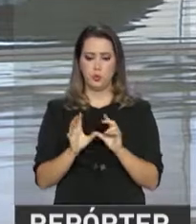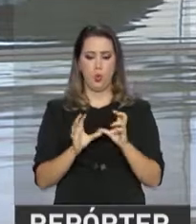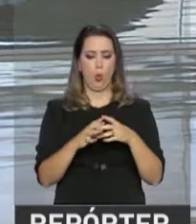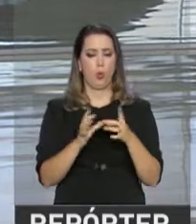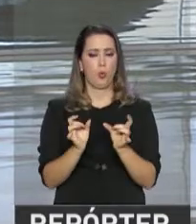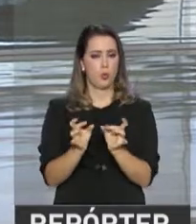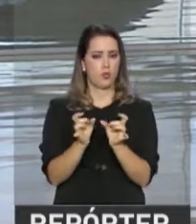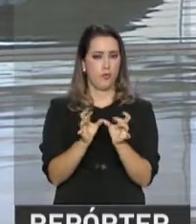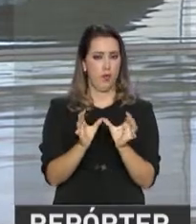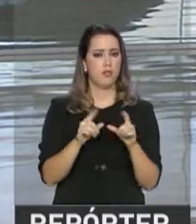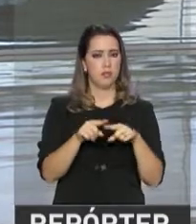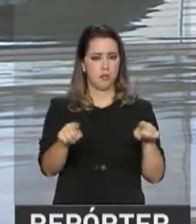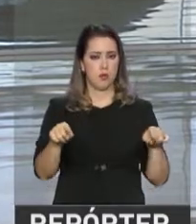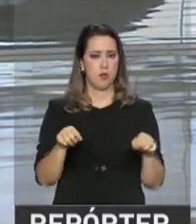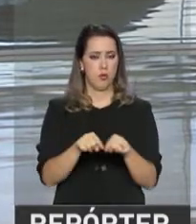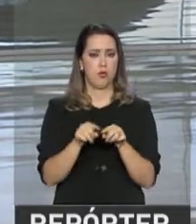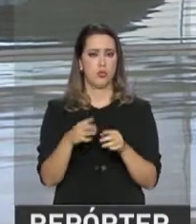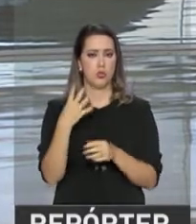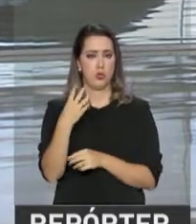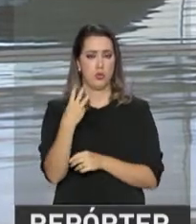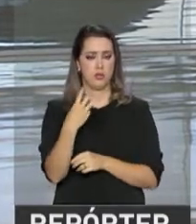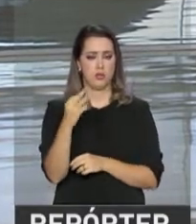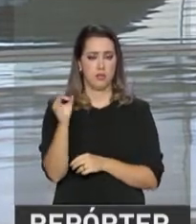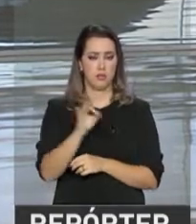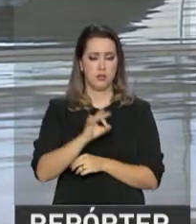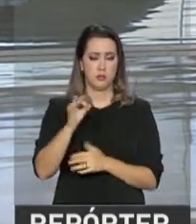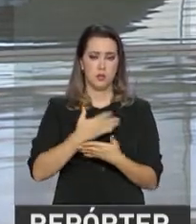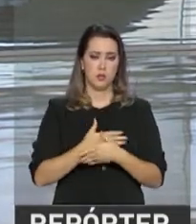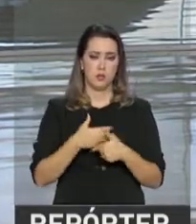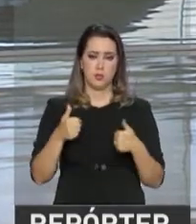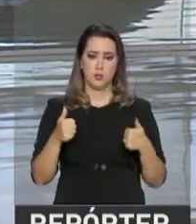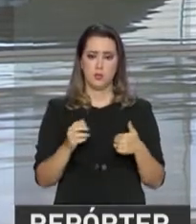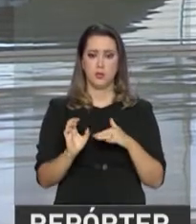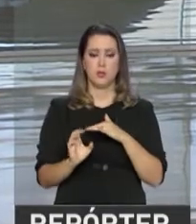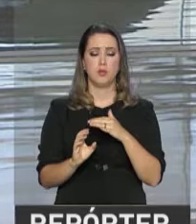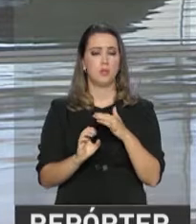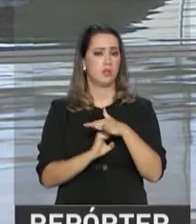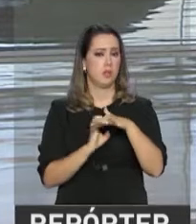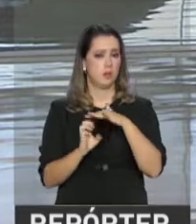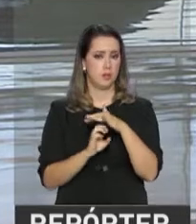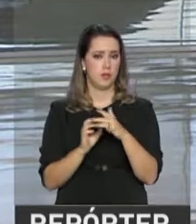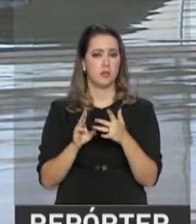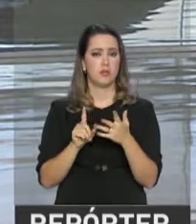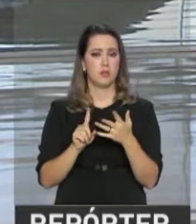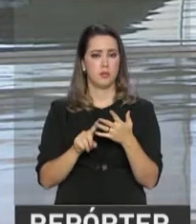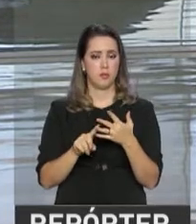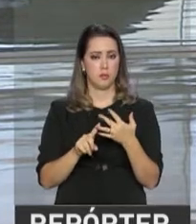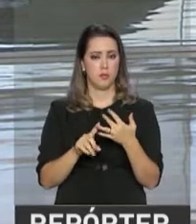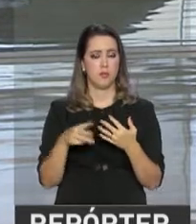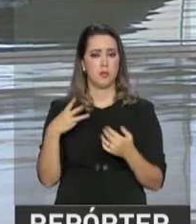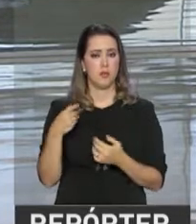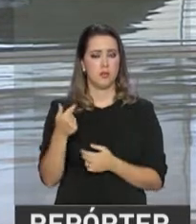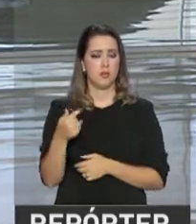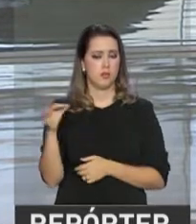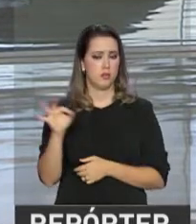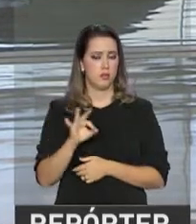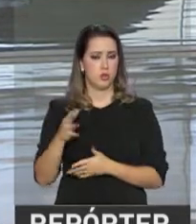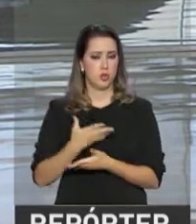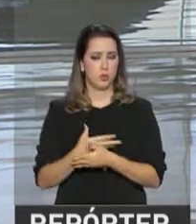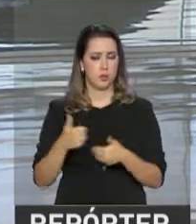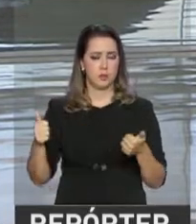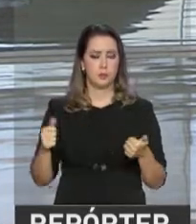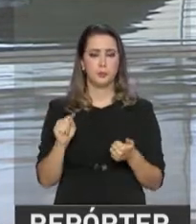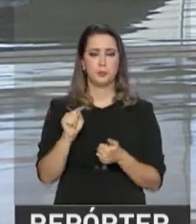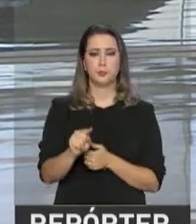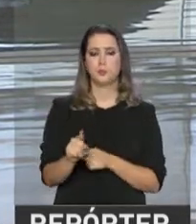comércio 43% melhor em relação à empresa 37% melhor a confederação nacional do